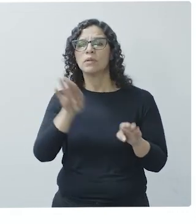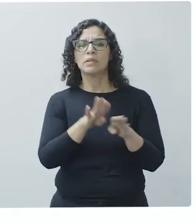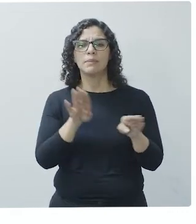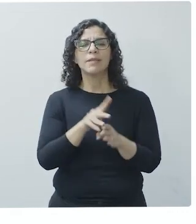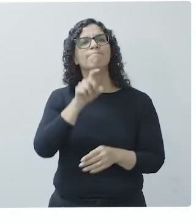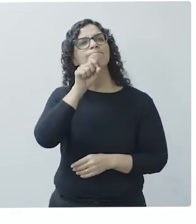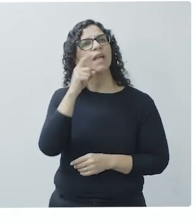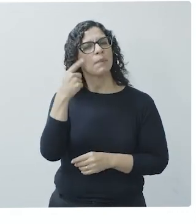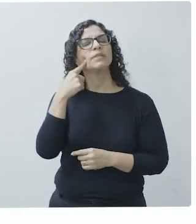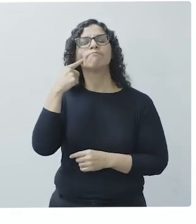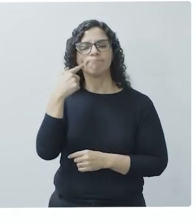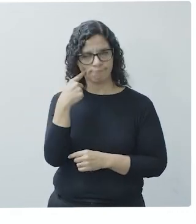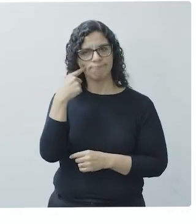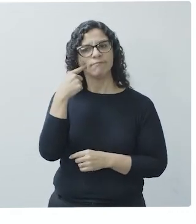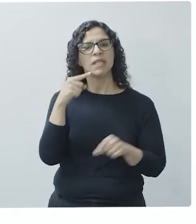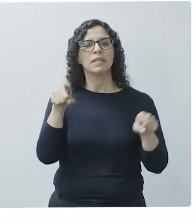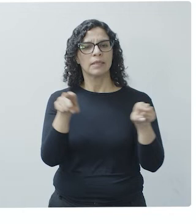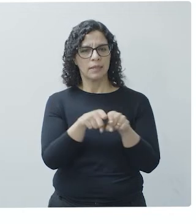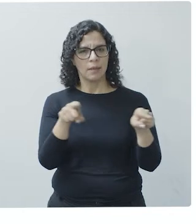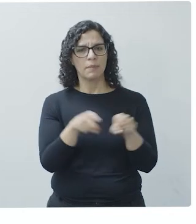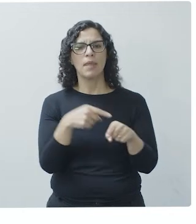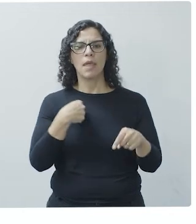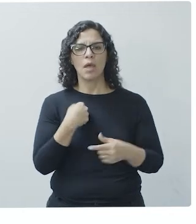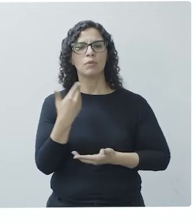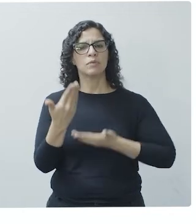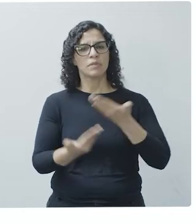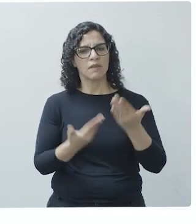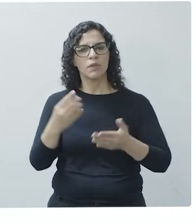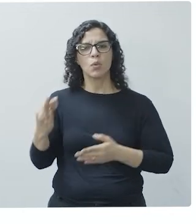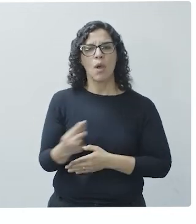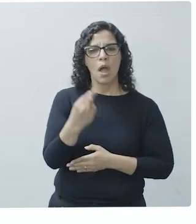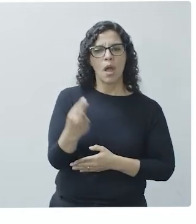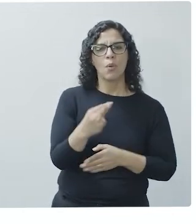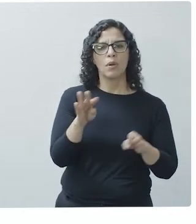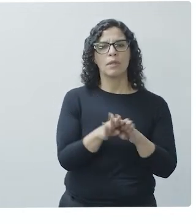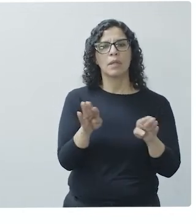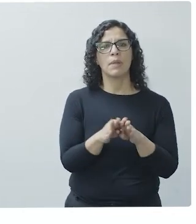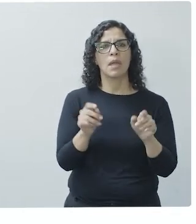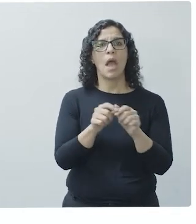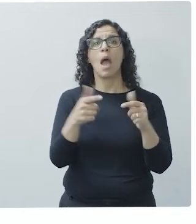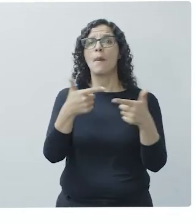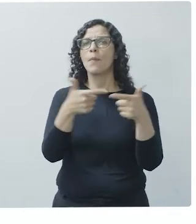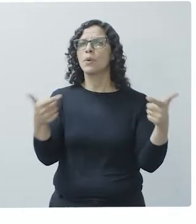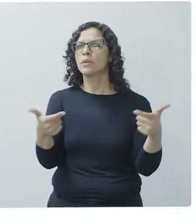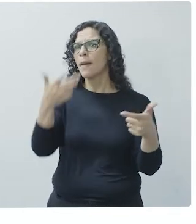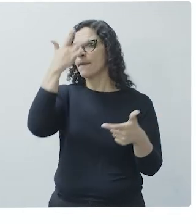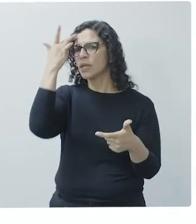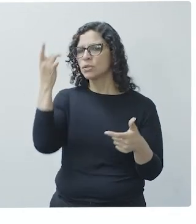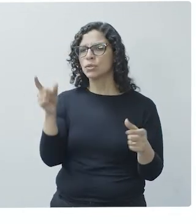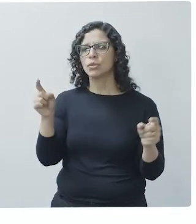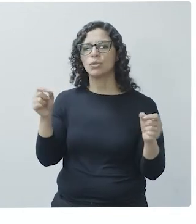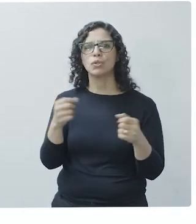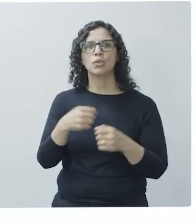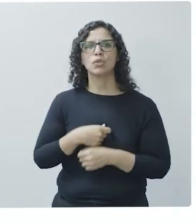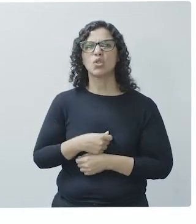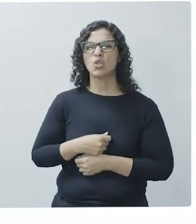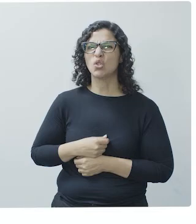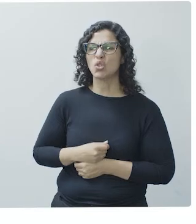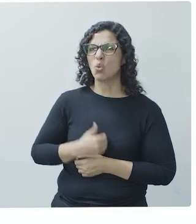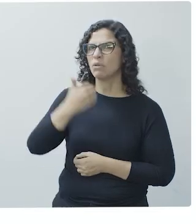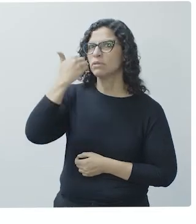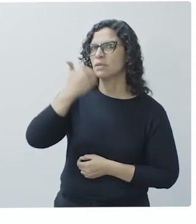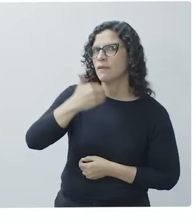abanando a cabeça: também eu tenho servido de agulha a muita linha